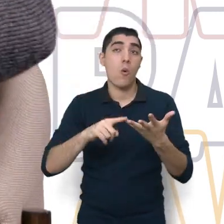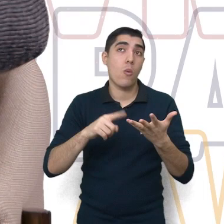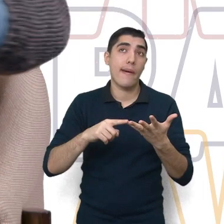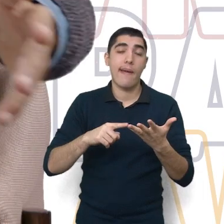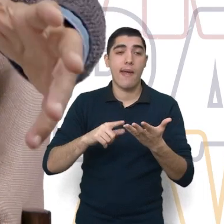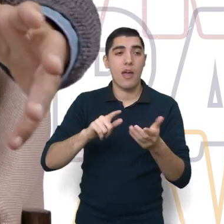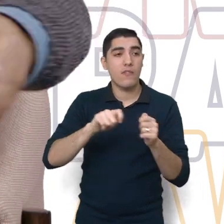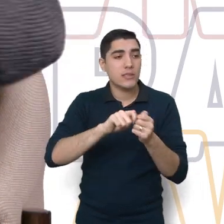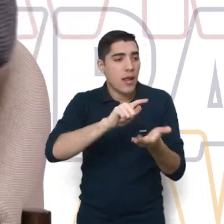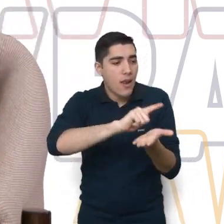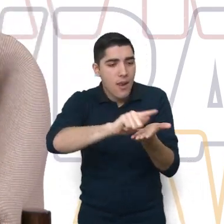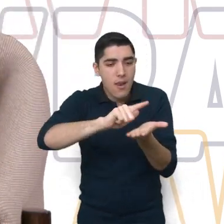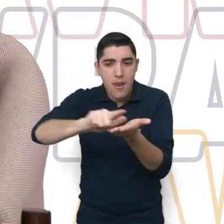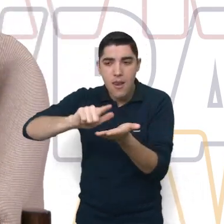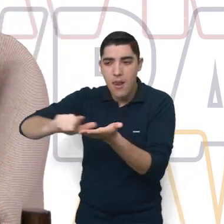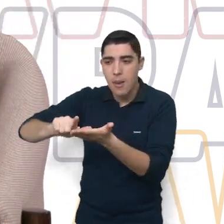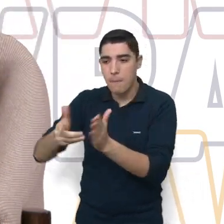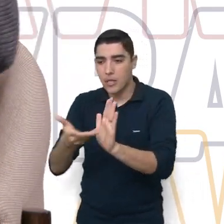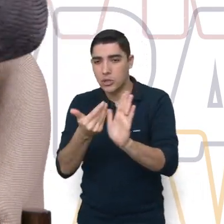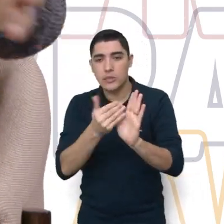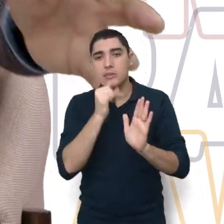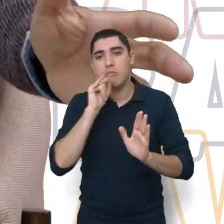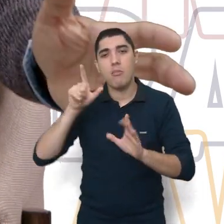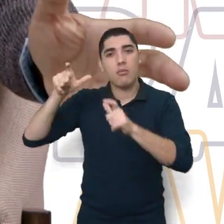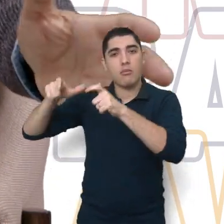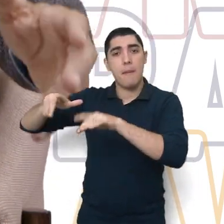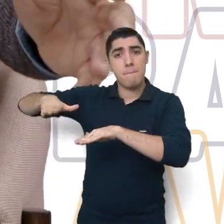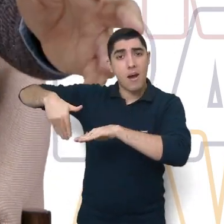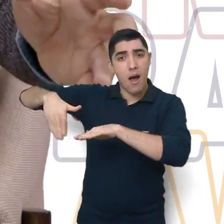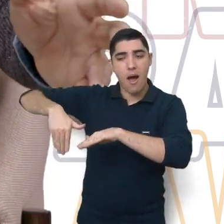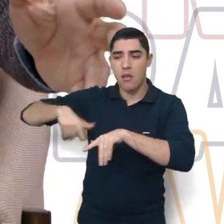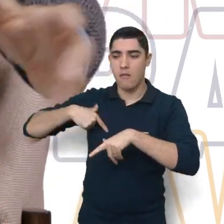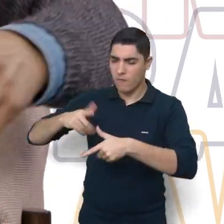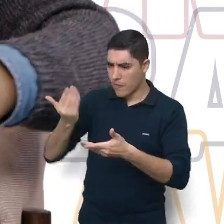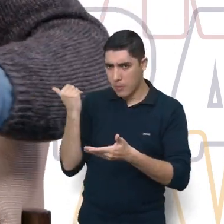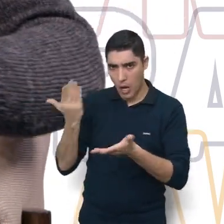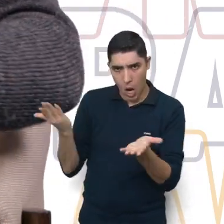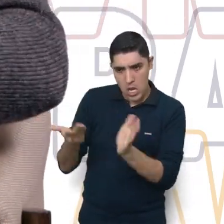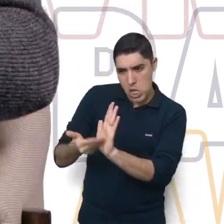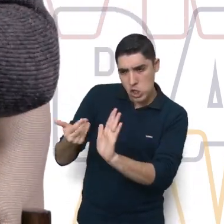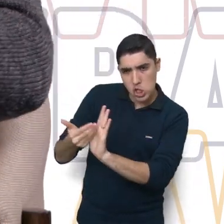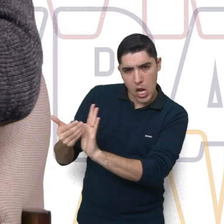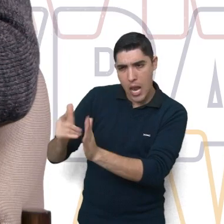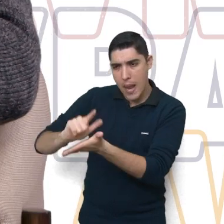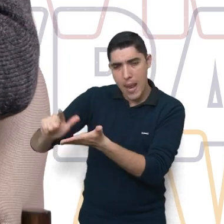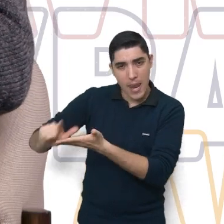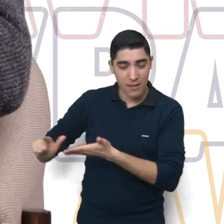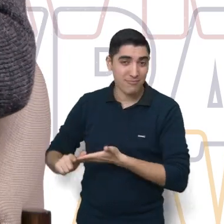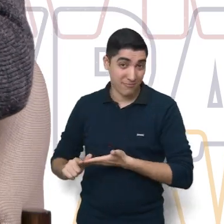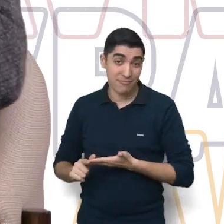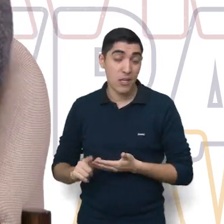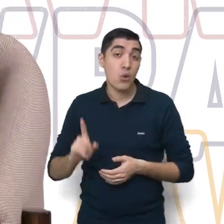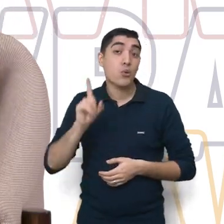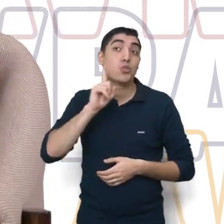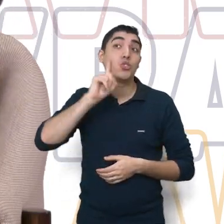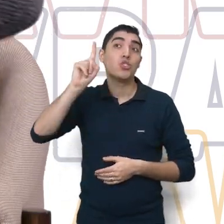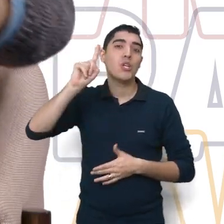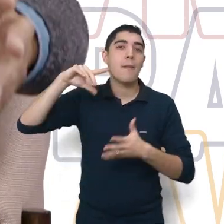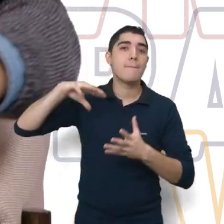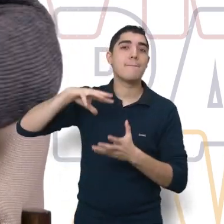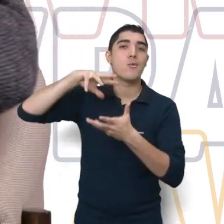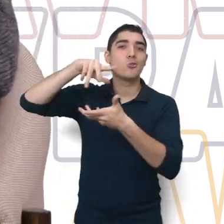numa área né na praia seja na praia seja recentemente por exemplo no Dia Mundial da limpeza